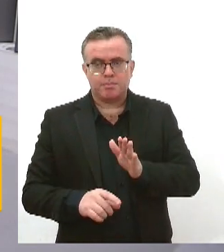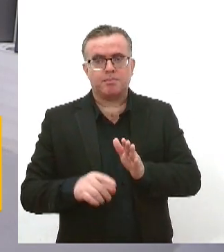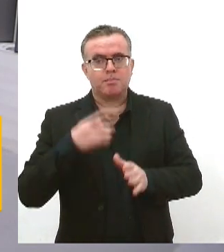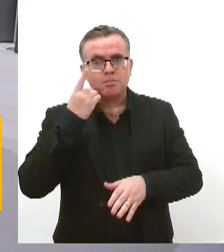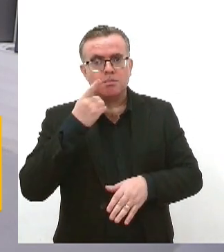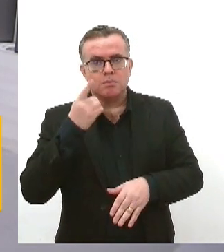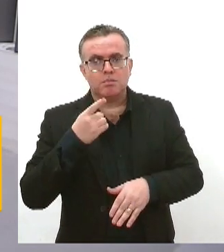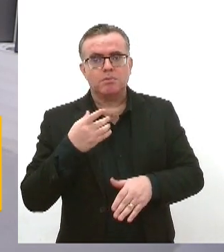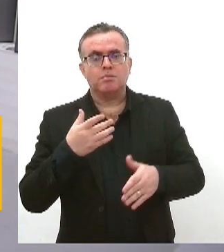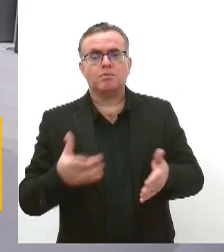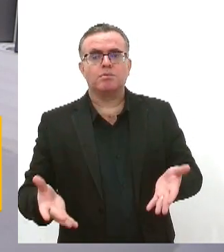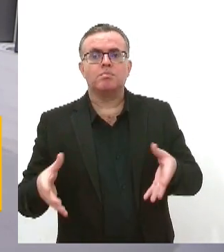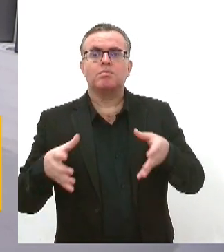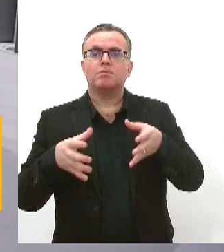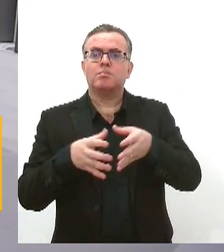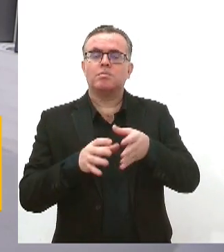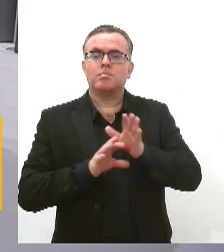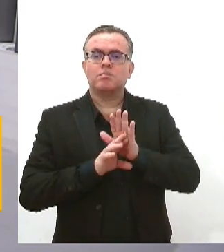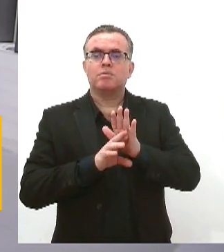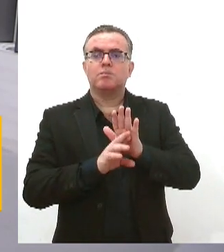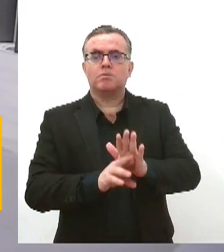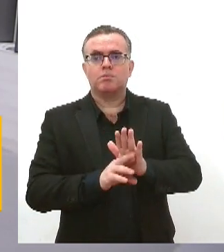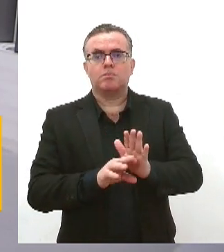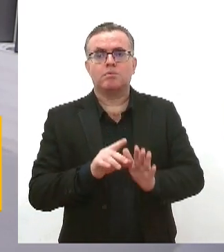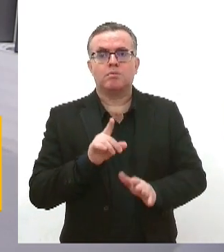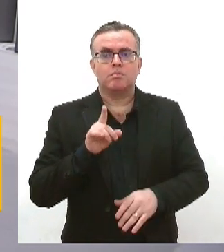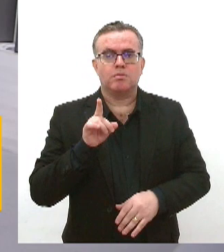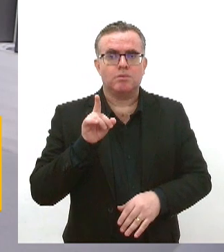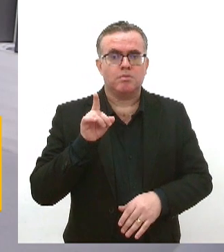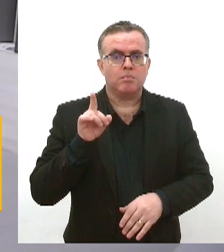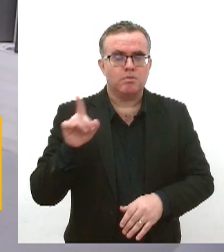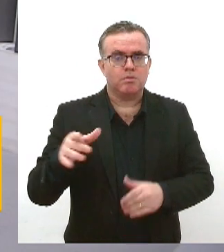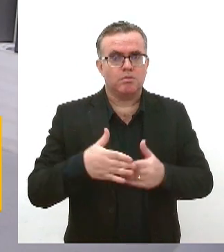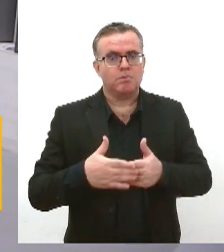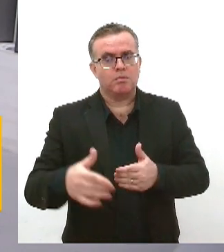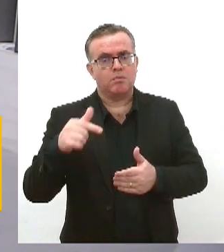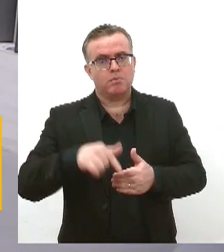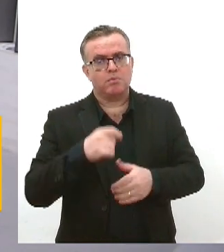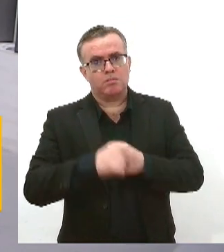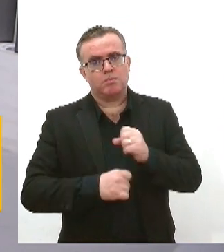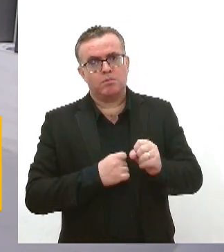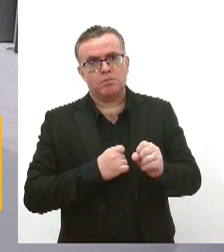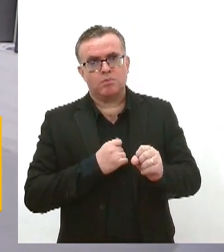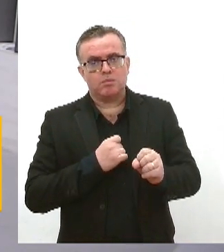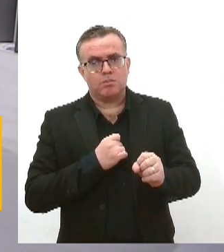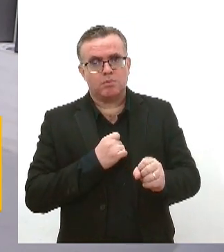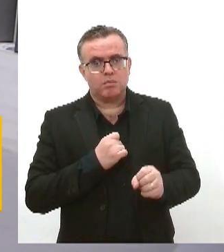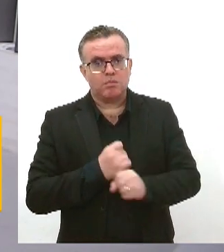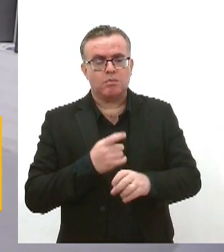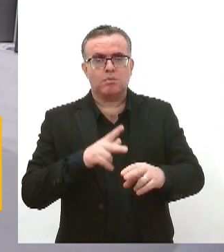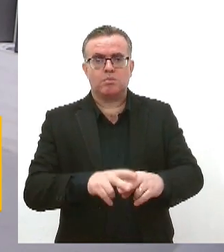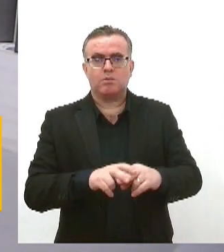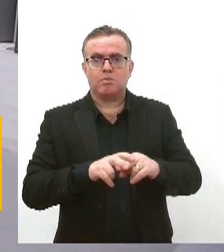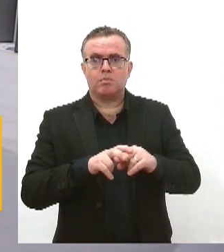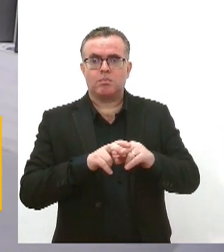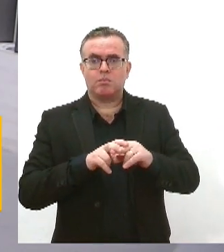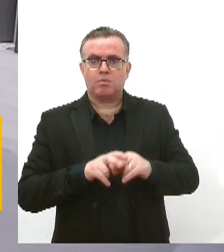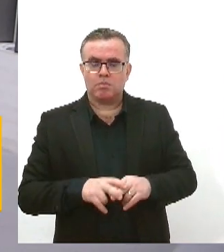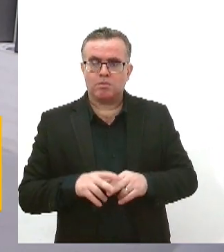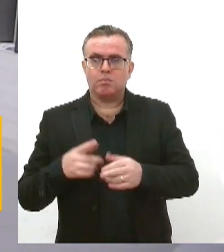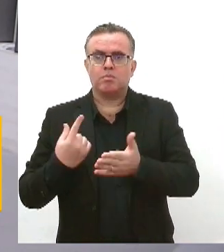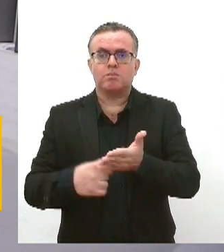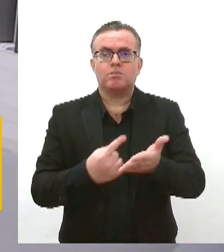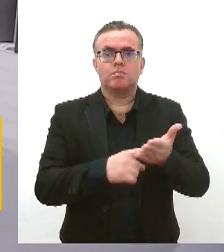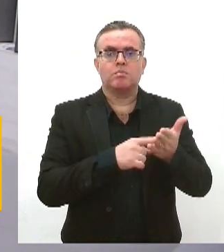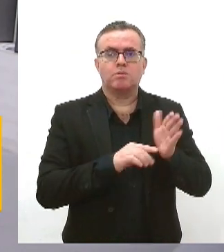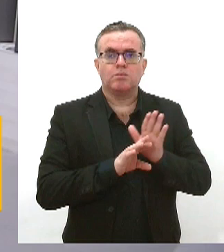comissões temáticas da entidade a partir deste ano. E desde então, o Jornal da Lese tem recebido os representantes do